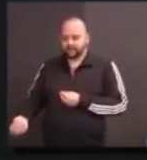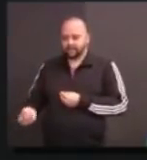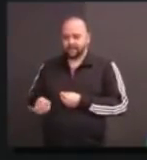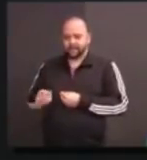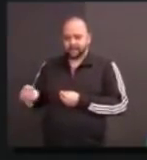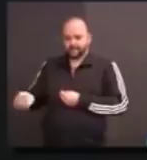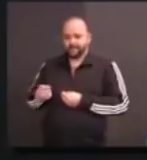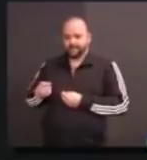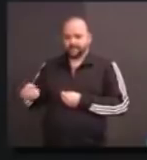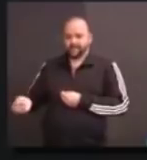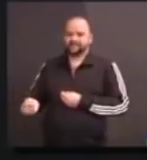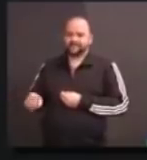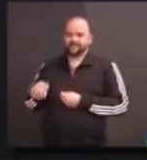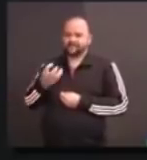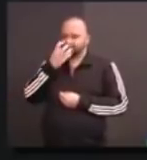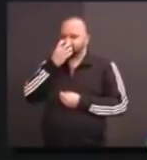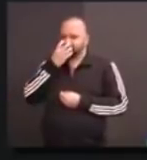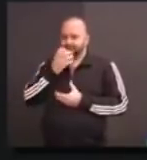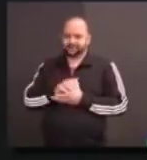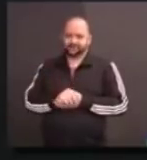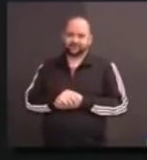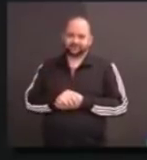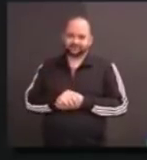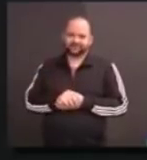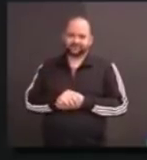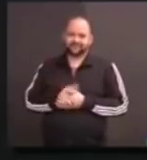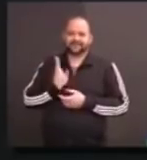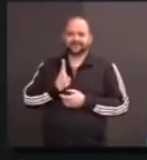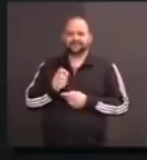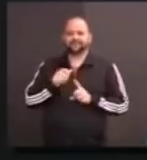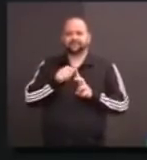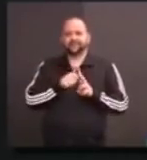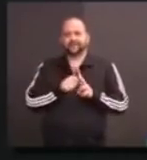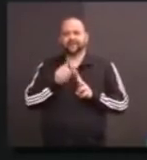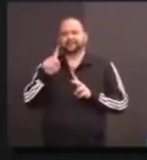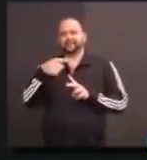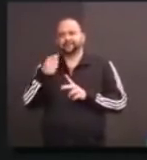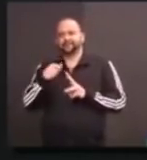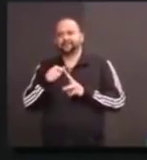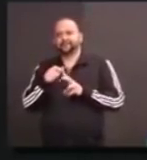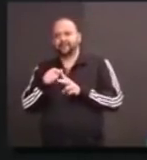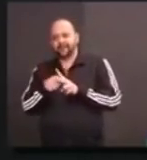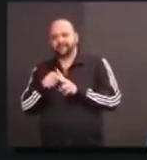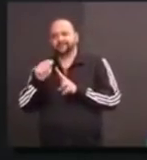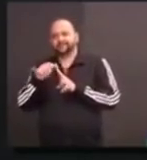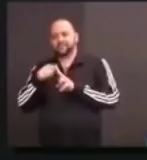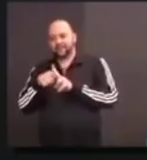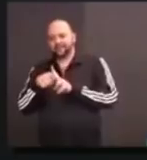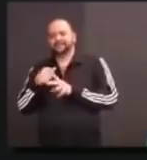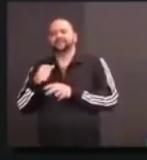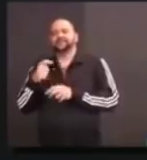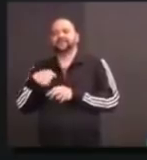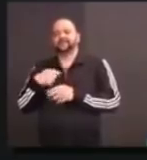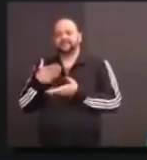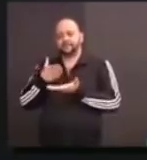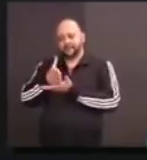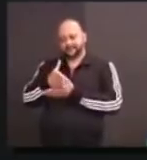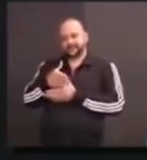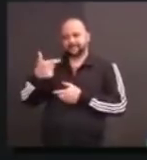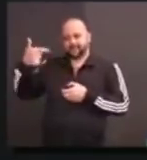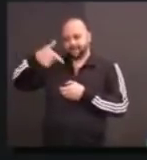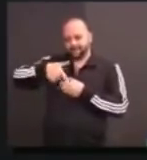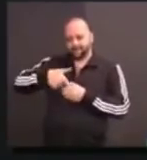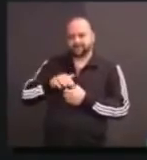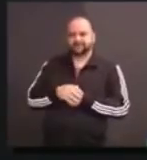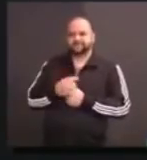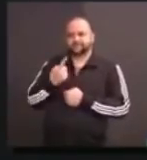cachorrinha. Quase de dois em dois meses ele passava lá no posto de gasolina. Certa vez ele passou,